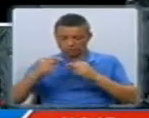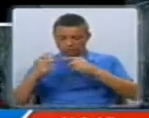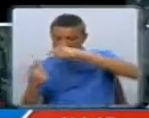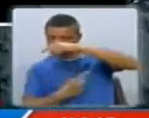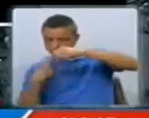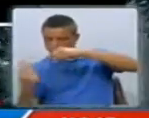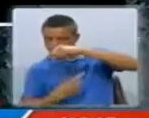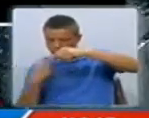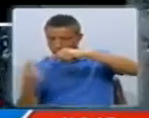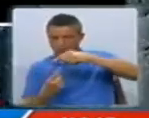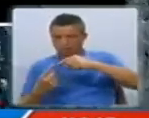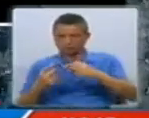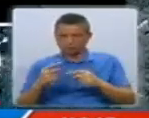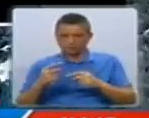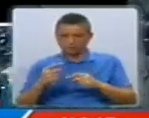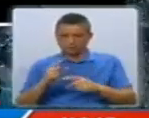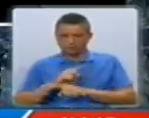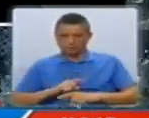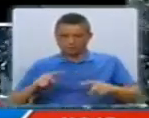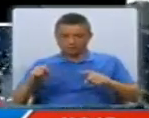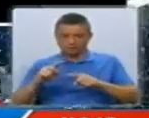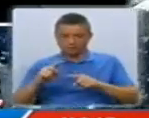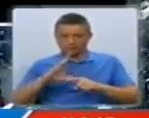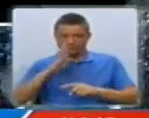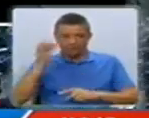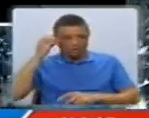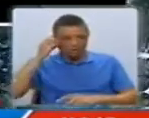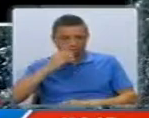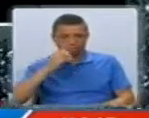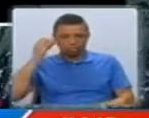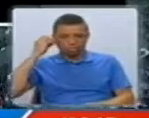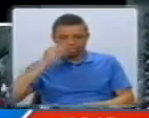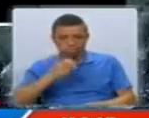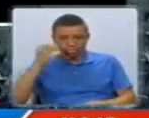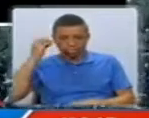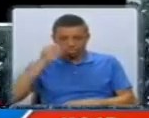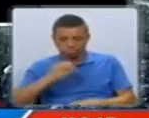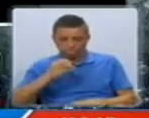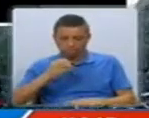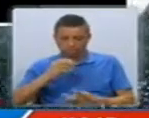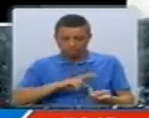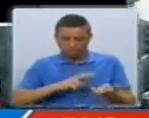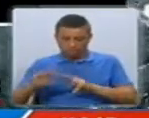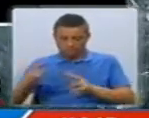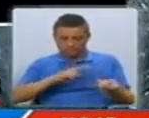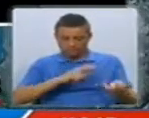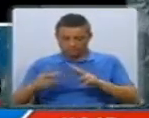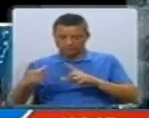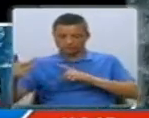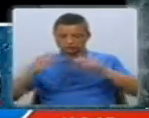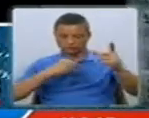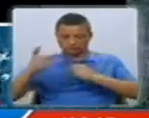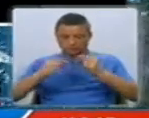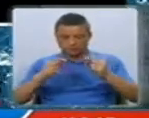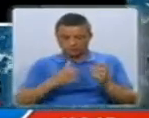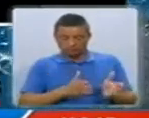É, digamos, quase como um pulsar vampiro, vai lentamente buscar matéria, transferir matéria da estrela que está à sua volta.